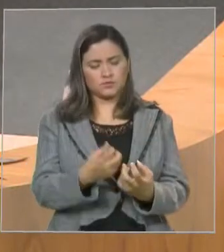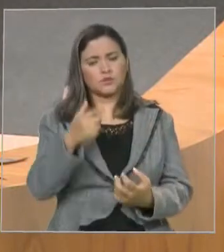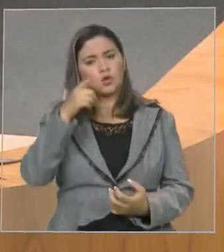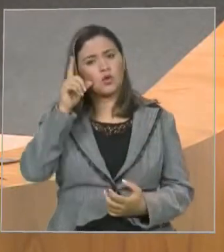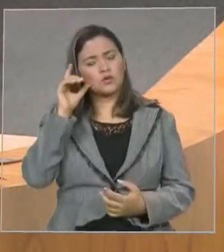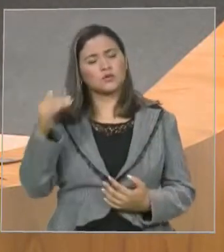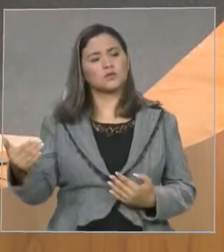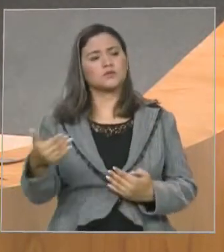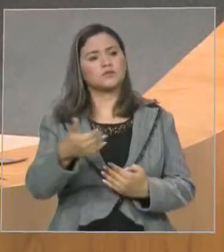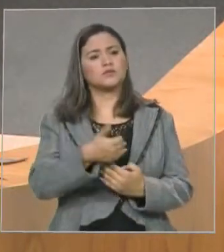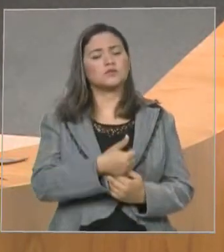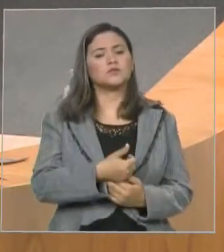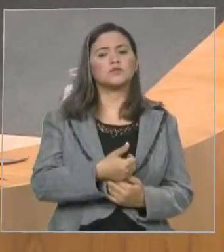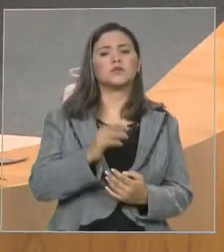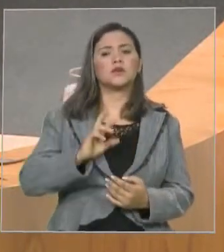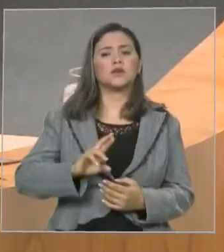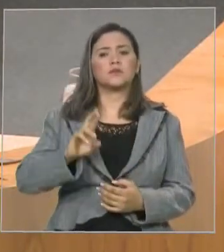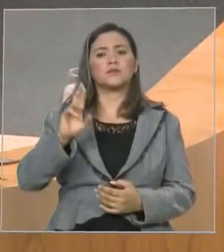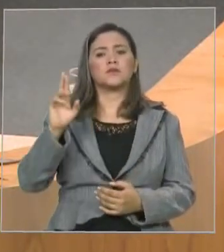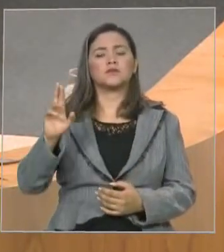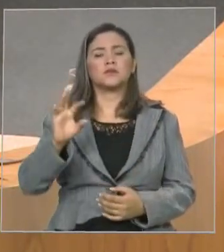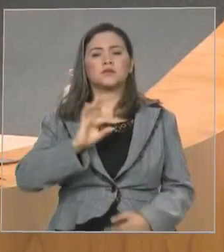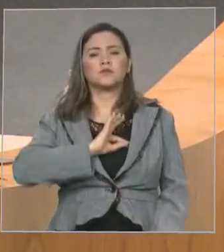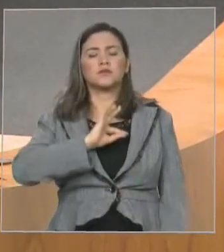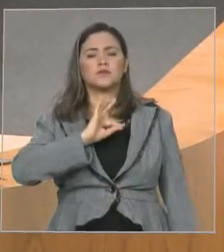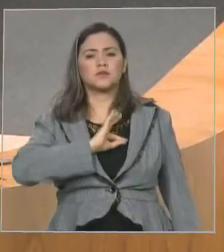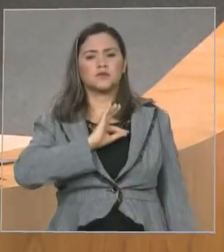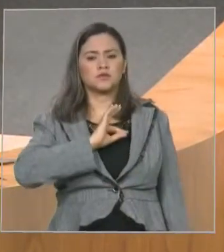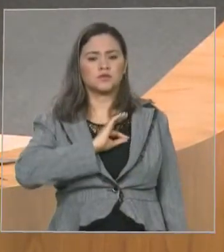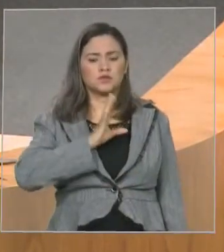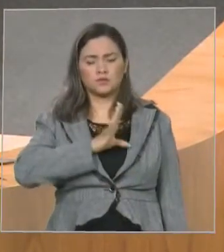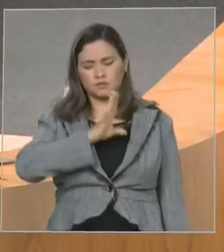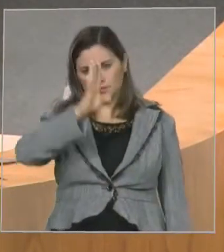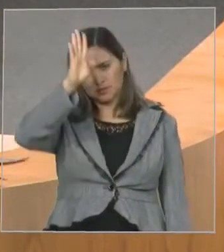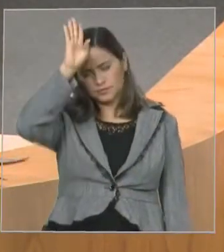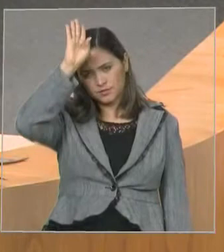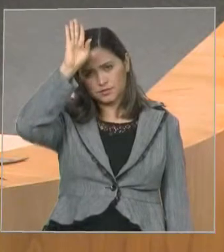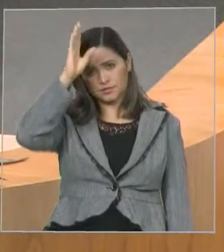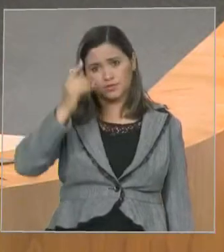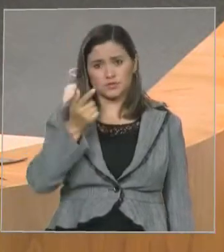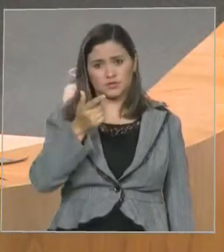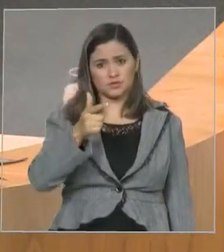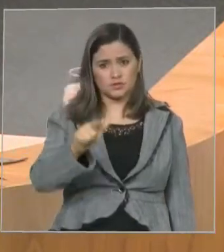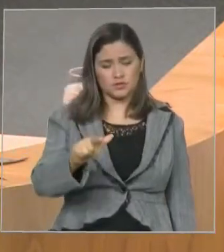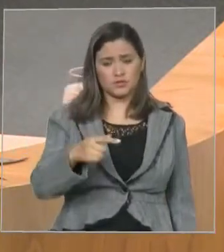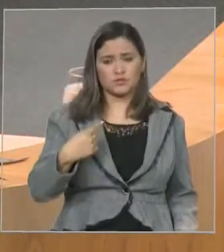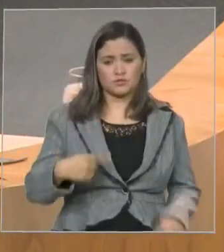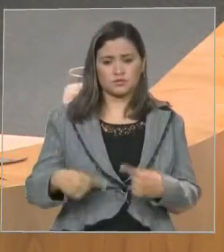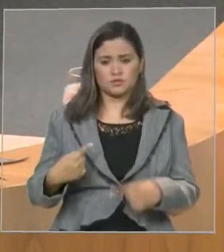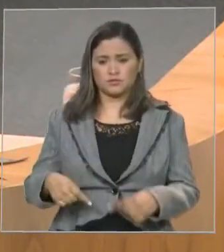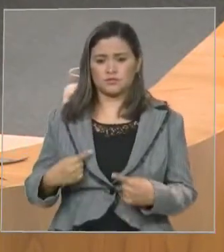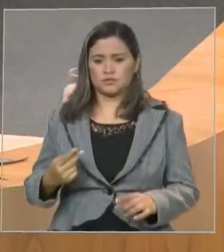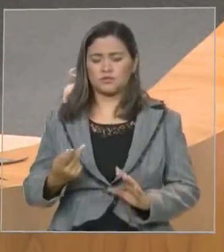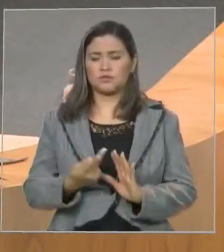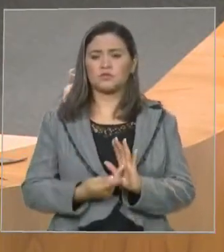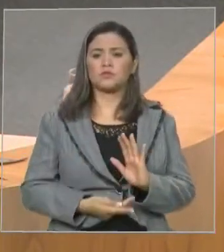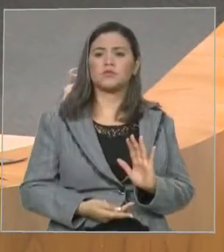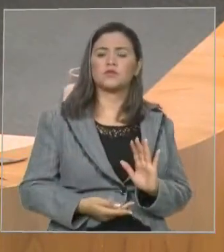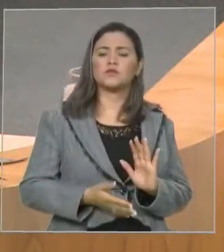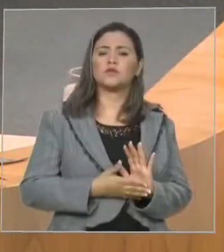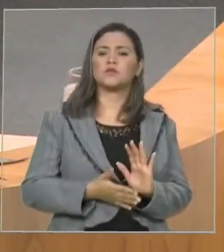representantes de categorias da Polícia Militar, do Corpo de Bombeiros, mais uma vez discutindo projetos de iniciativa do